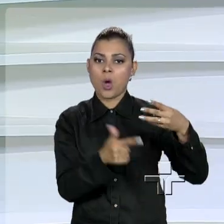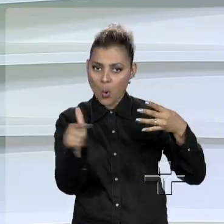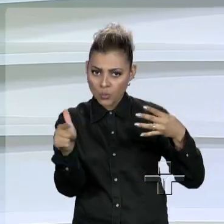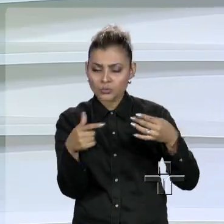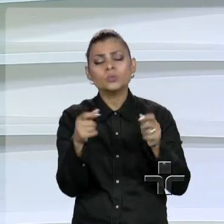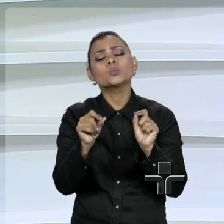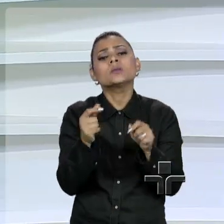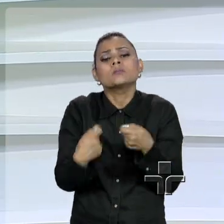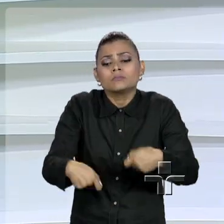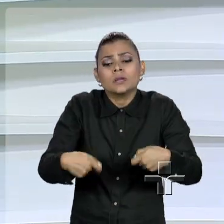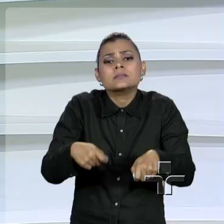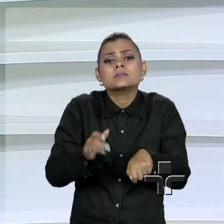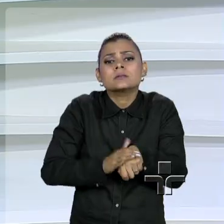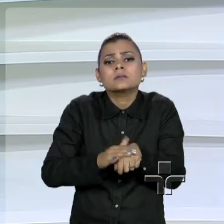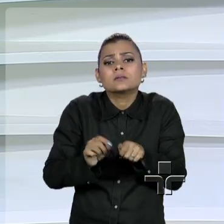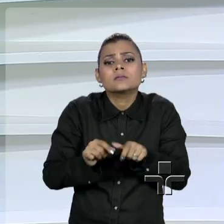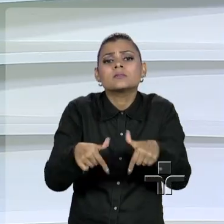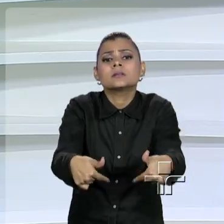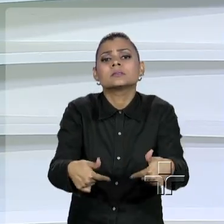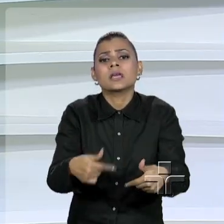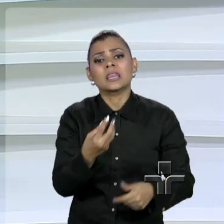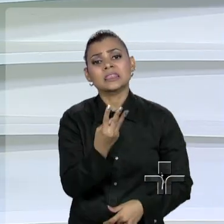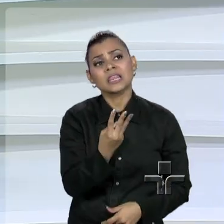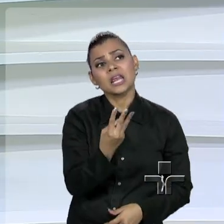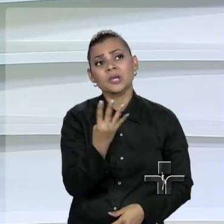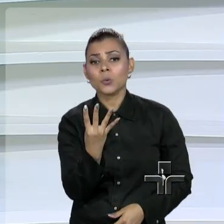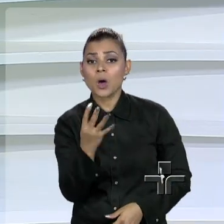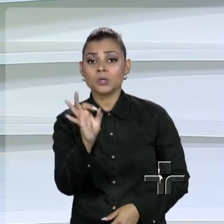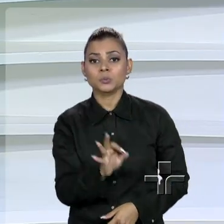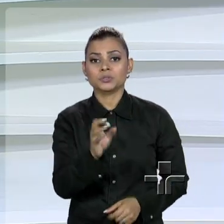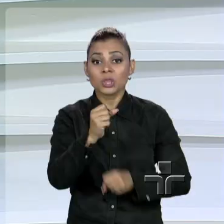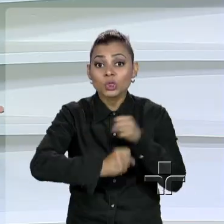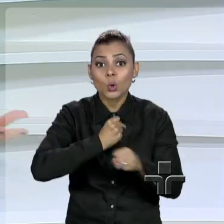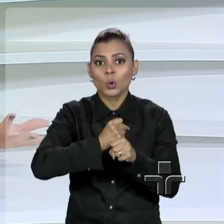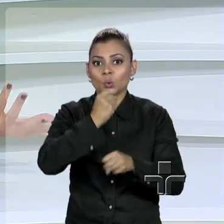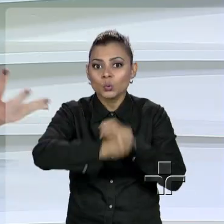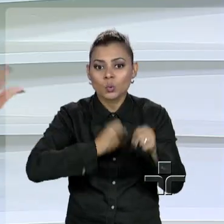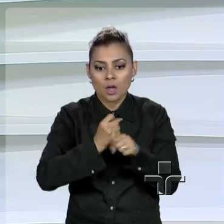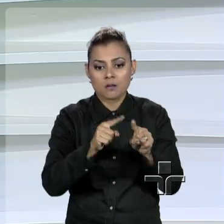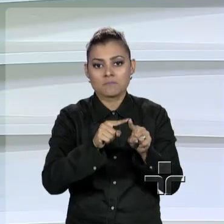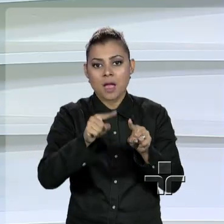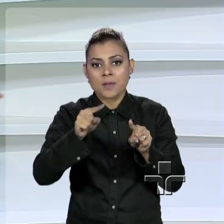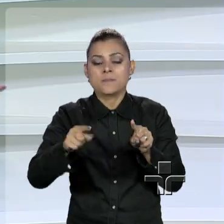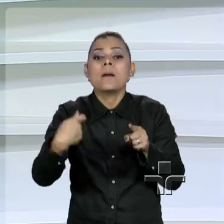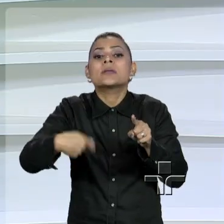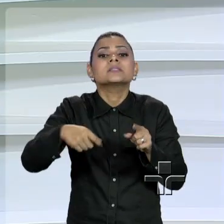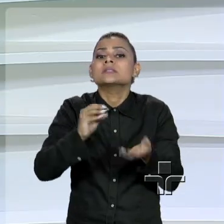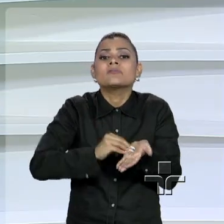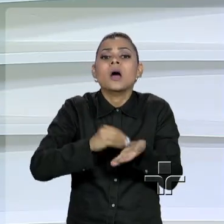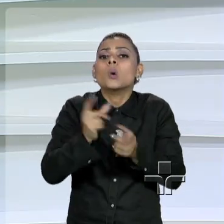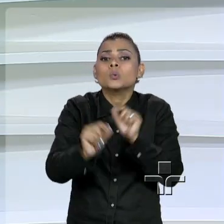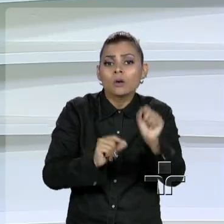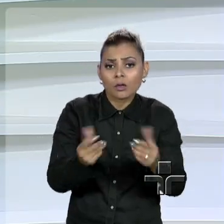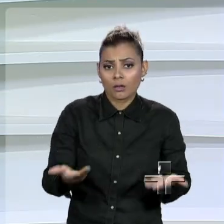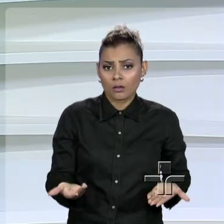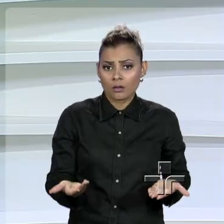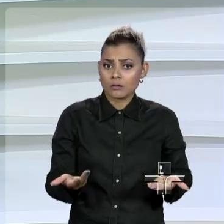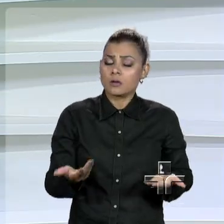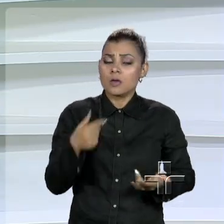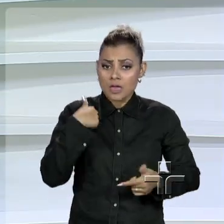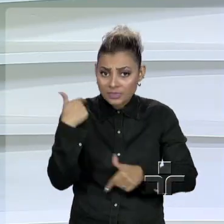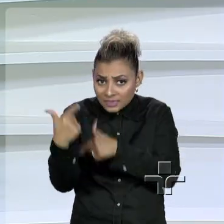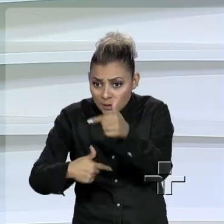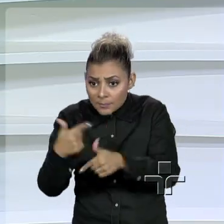país cresça de 3% a 4% ao ano? Isso é suficiente para começar a ter inclusão desses